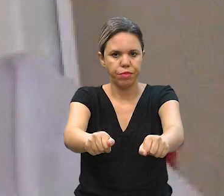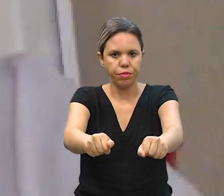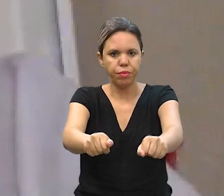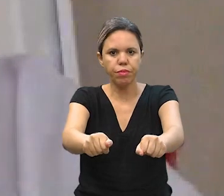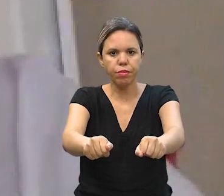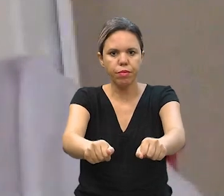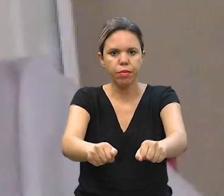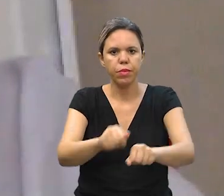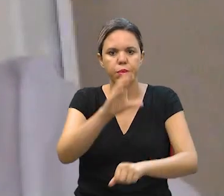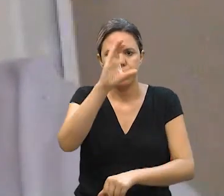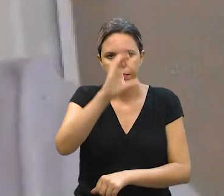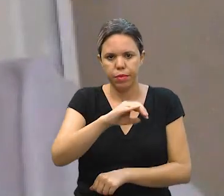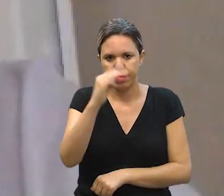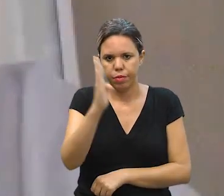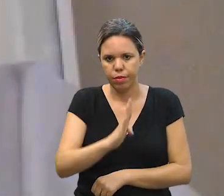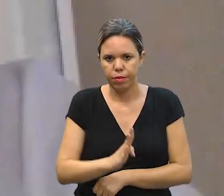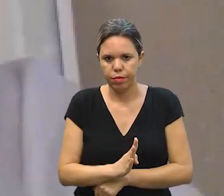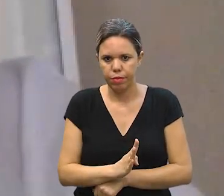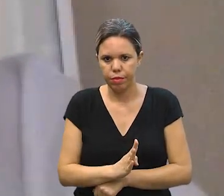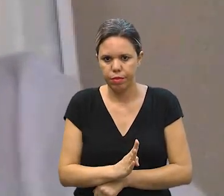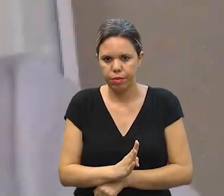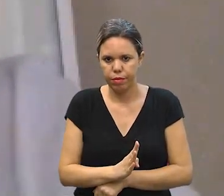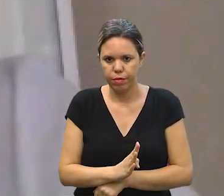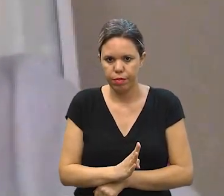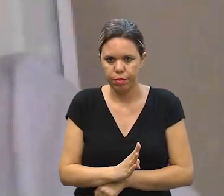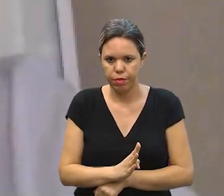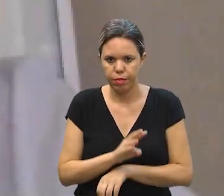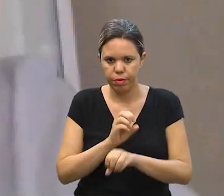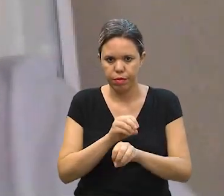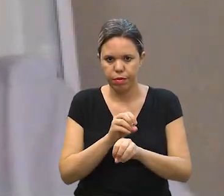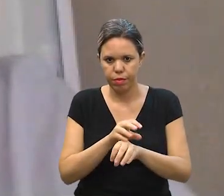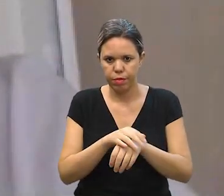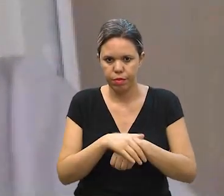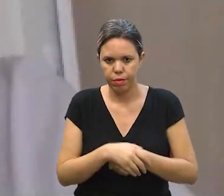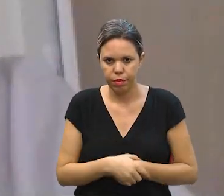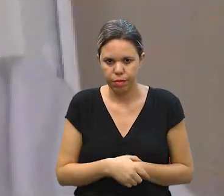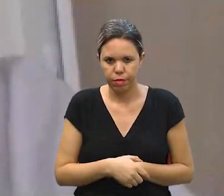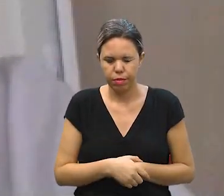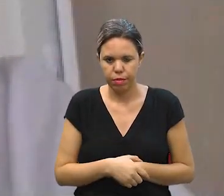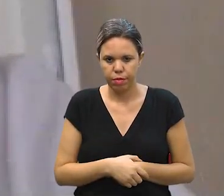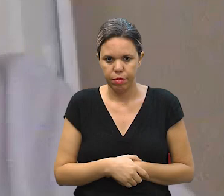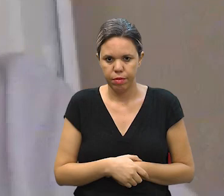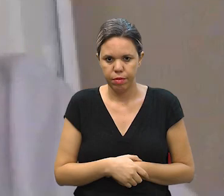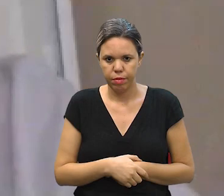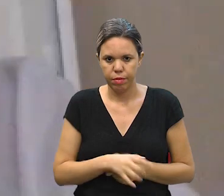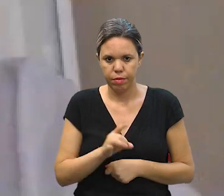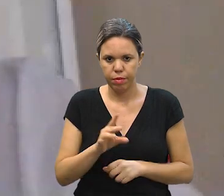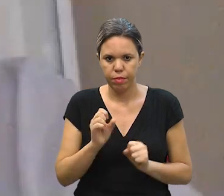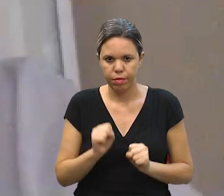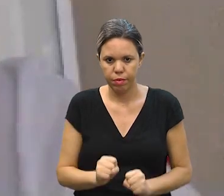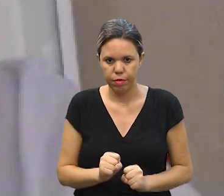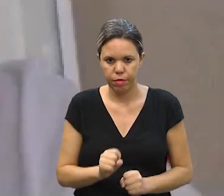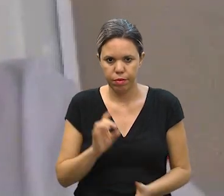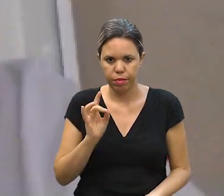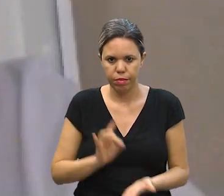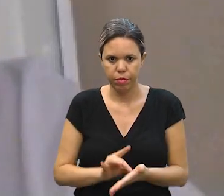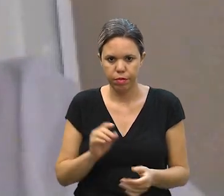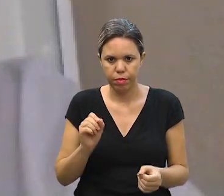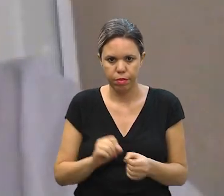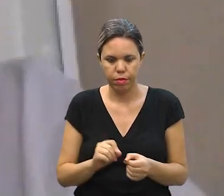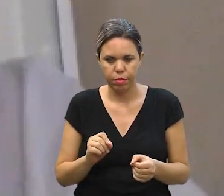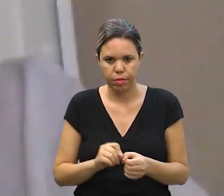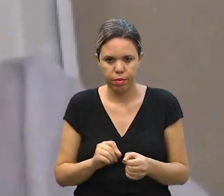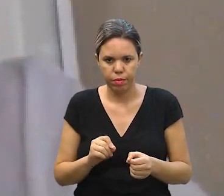os cidadãos brasileiros. E esse ensino, ele só pode se